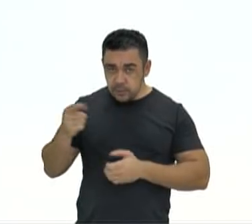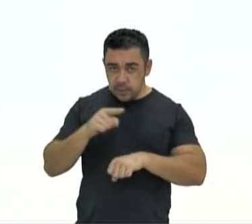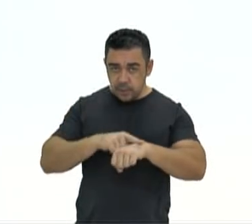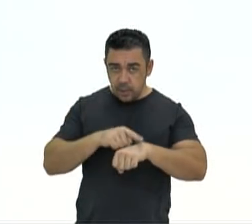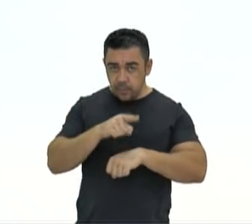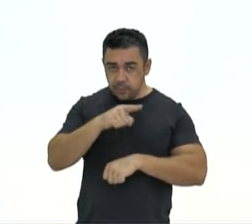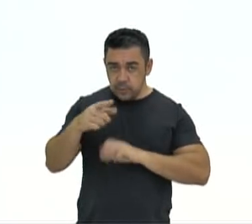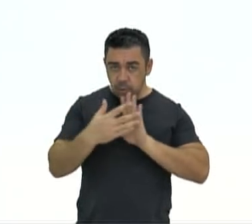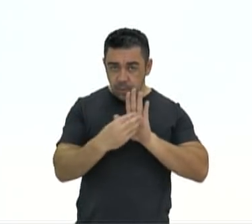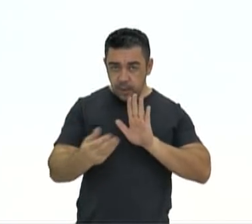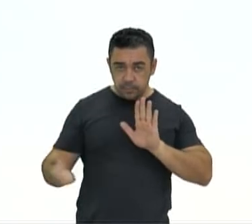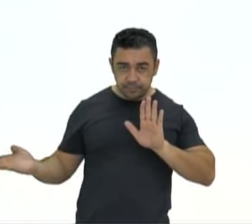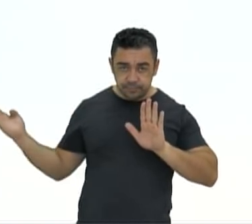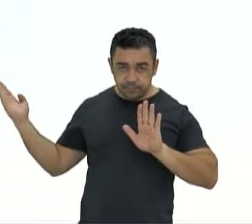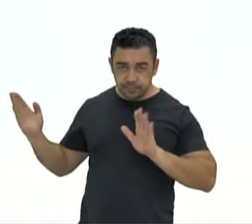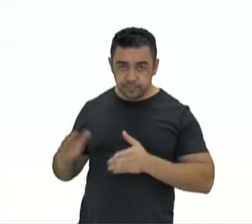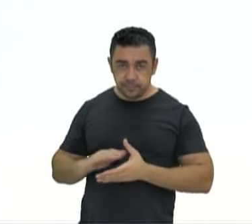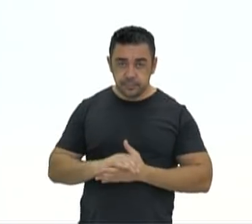vocês copiarem esse slide aí.